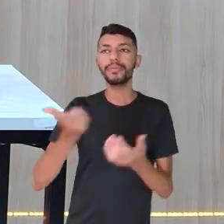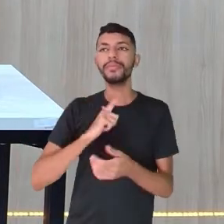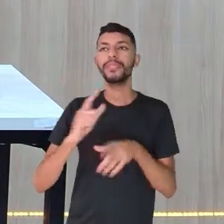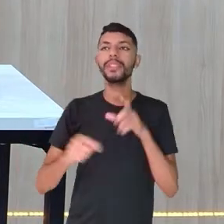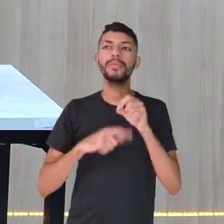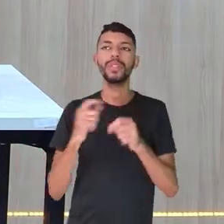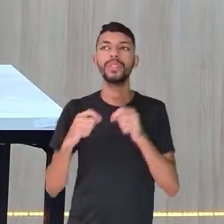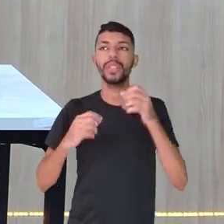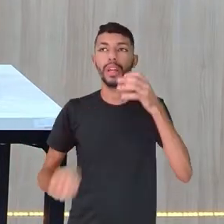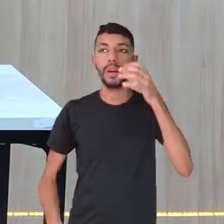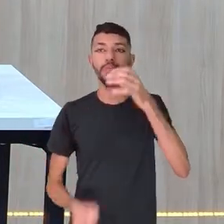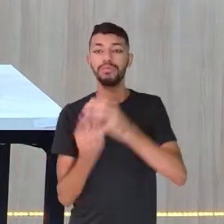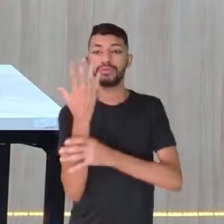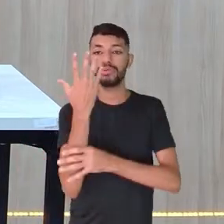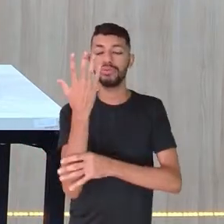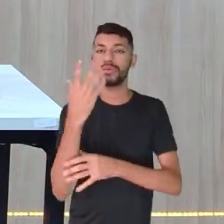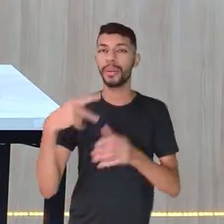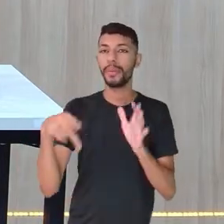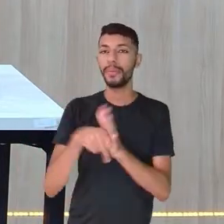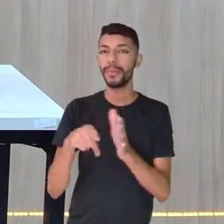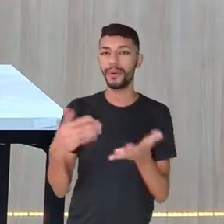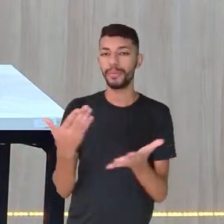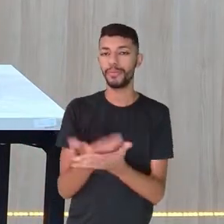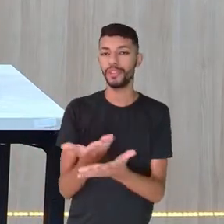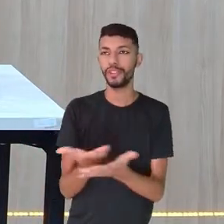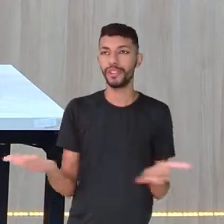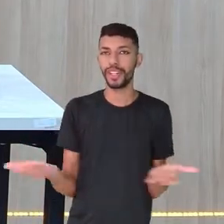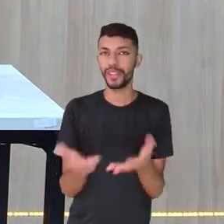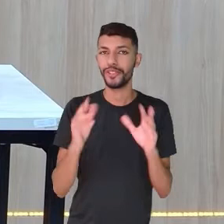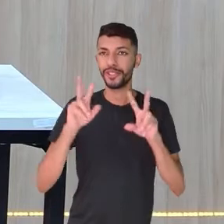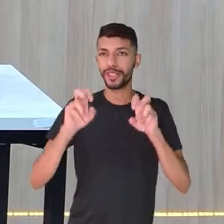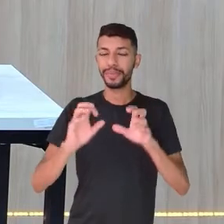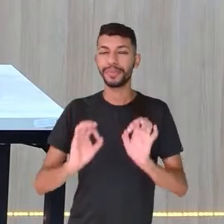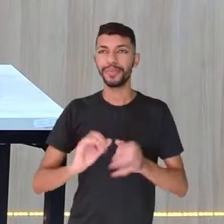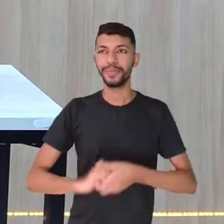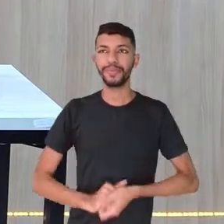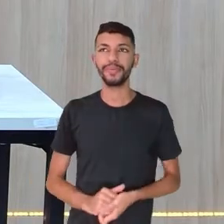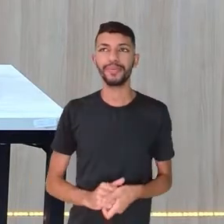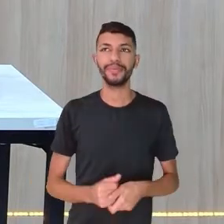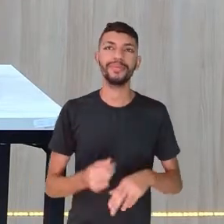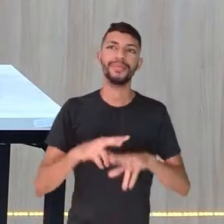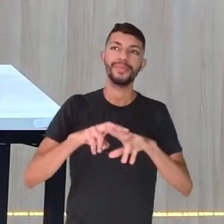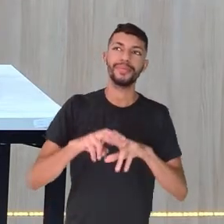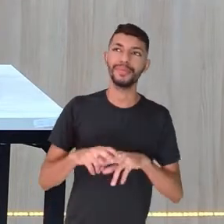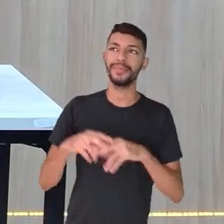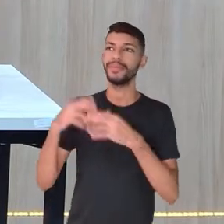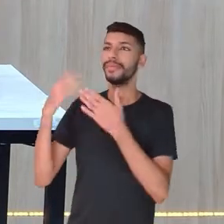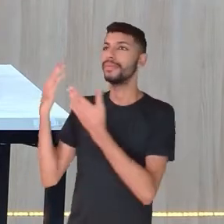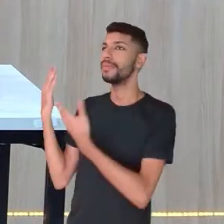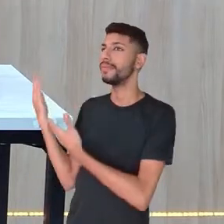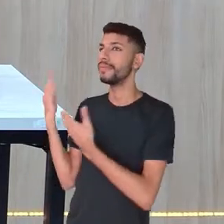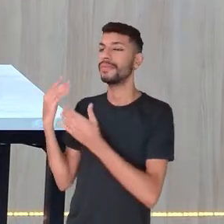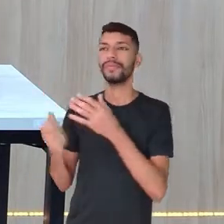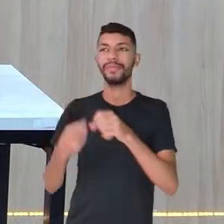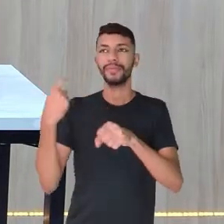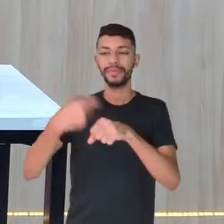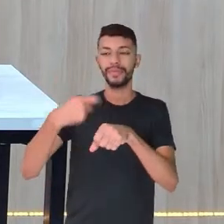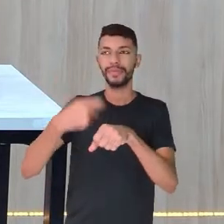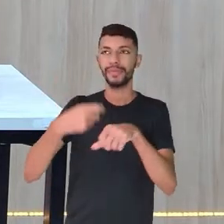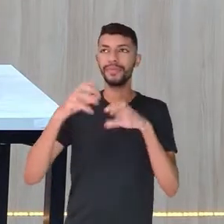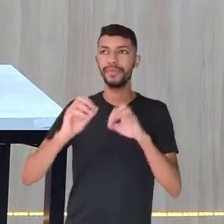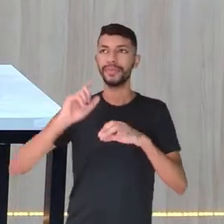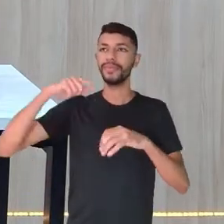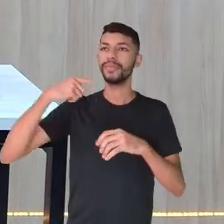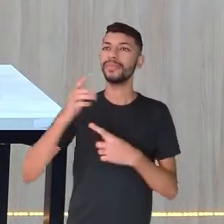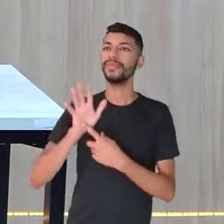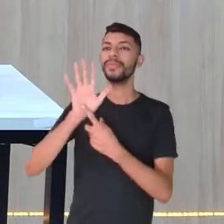de partida para o estudo da aula de hoje. E para falar aí dessa questão de rochas, eu estou trazendo para vocês